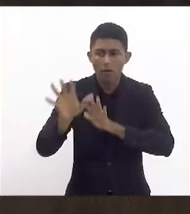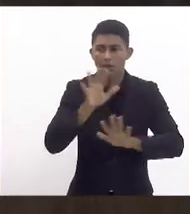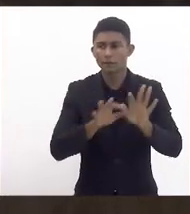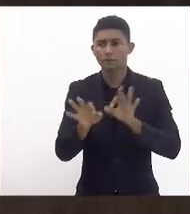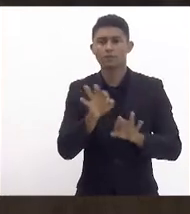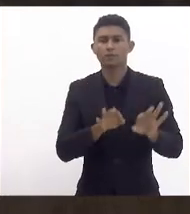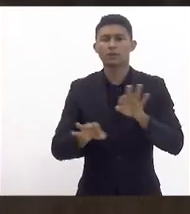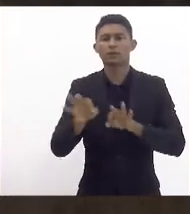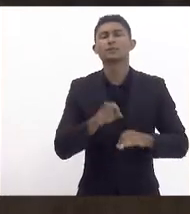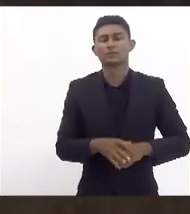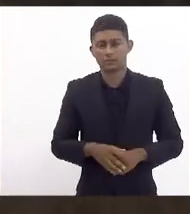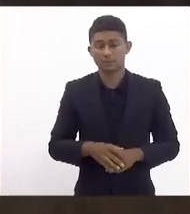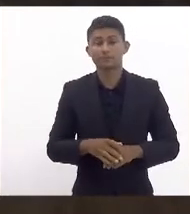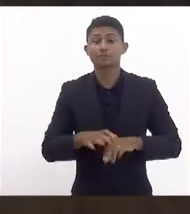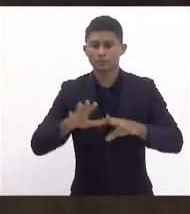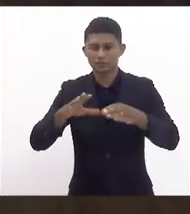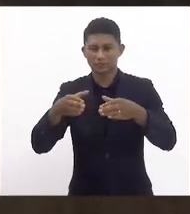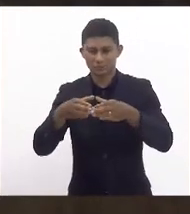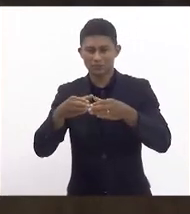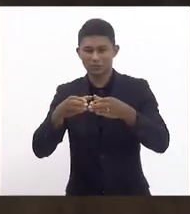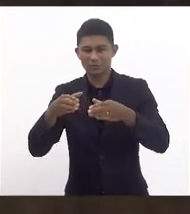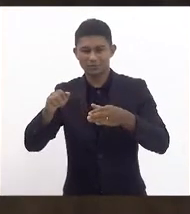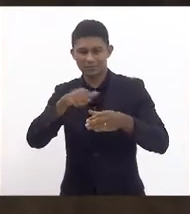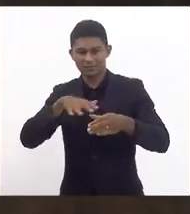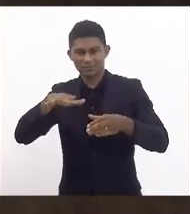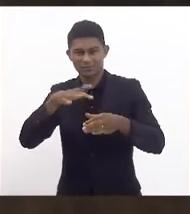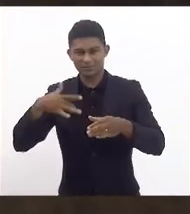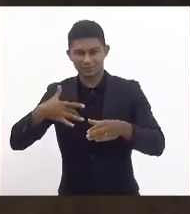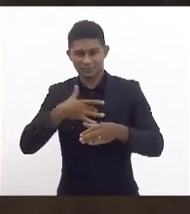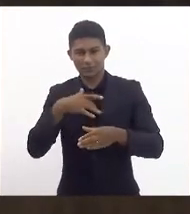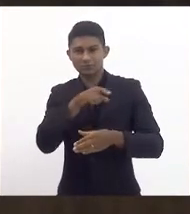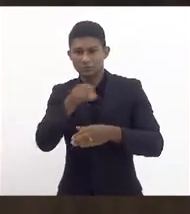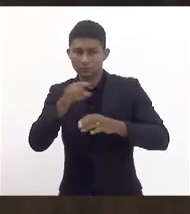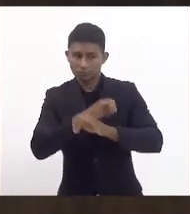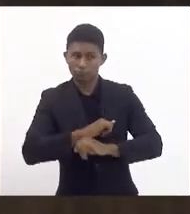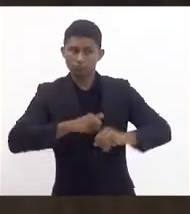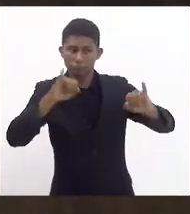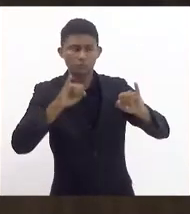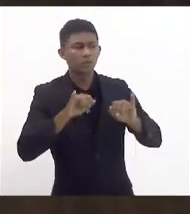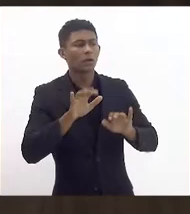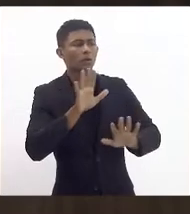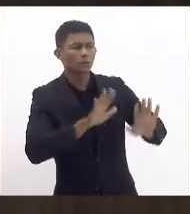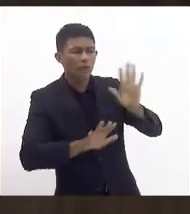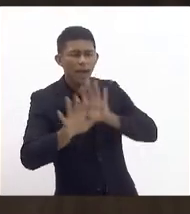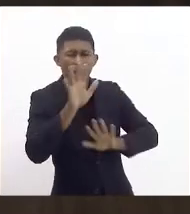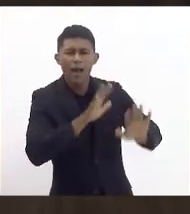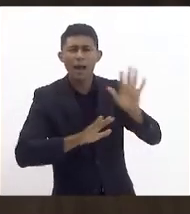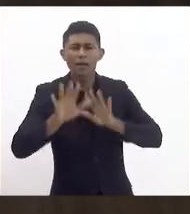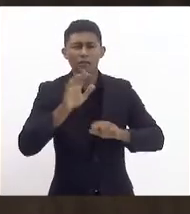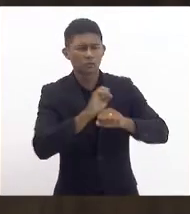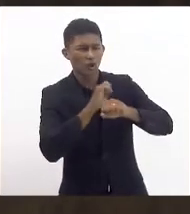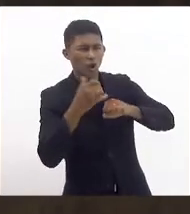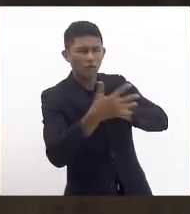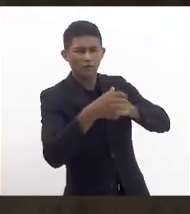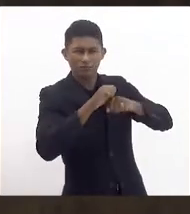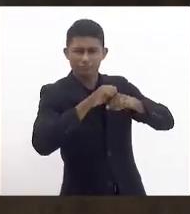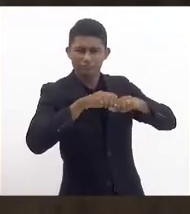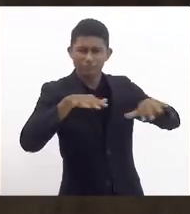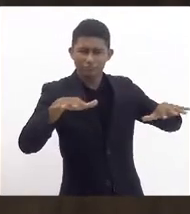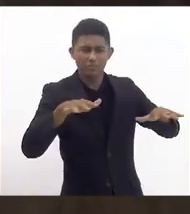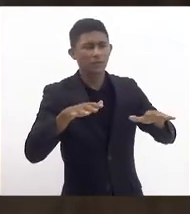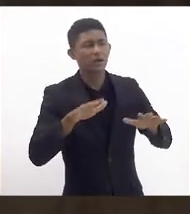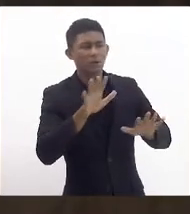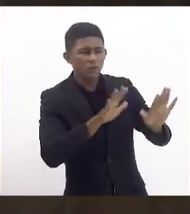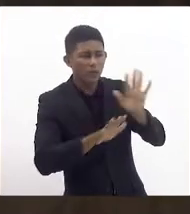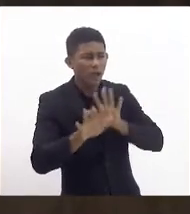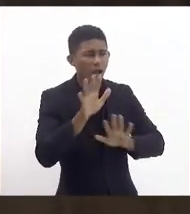inclusive, de ações que previnam a exposição ao vírus da Covid-19.